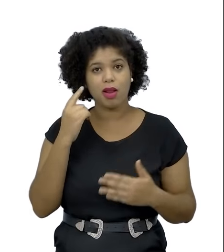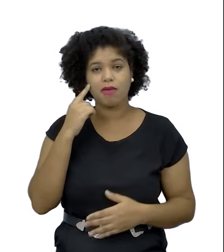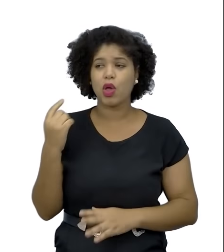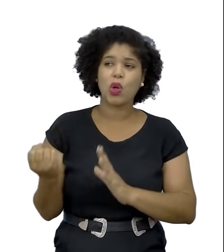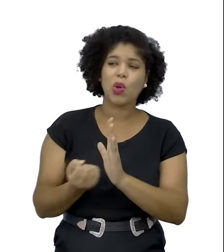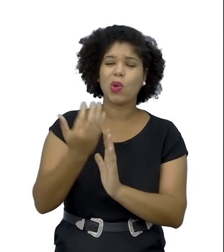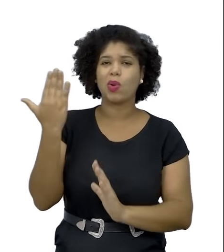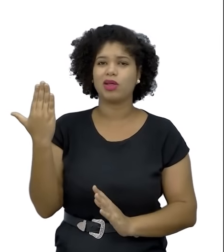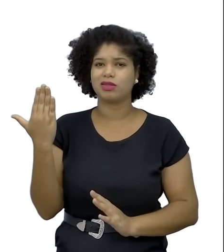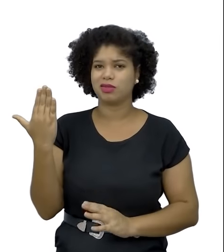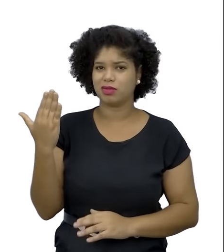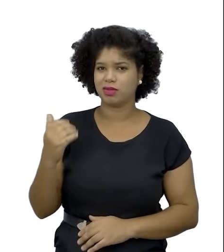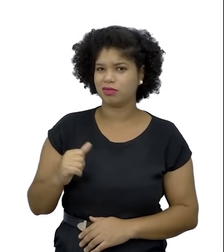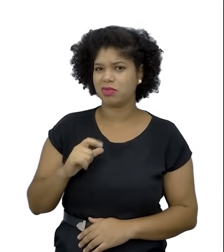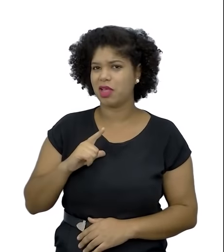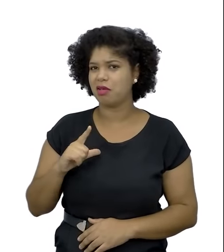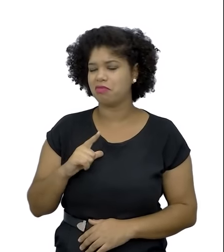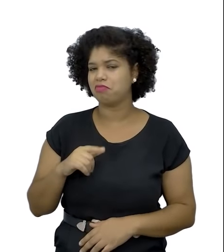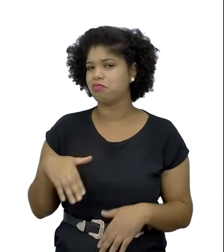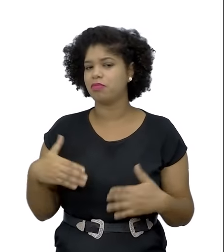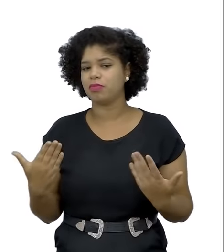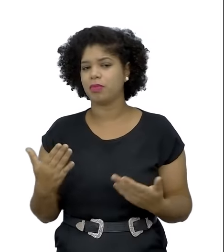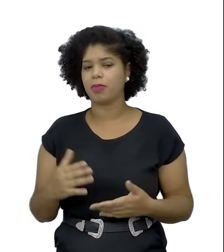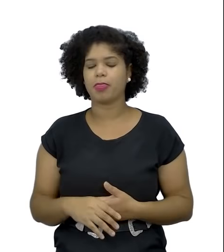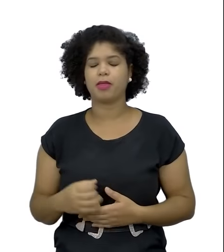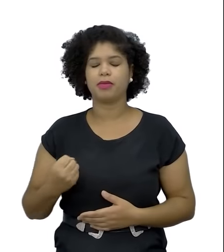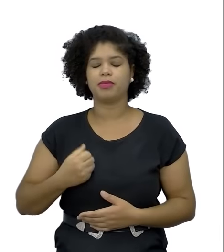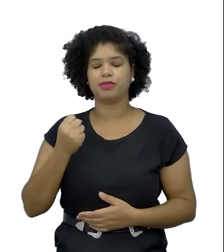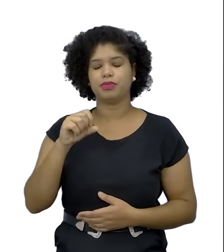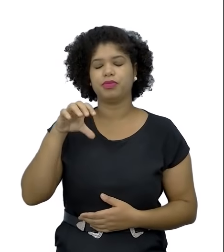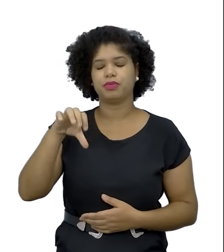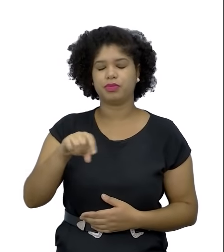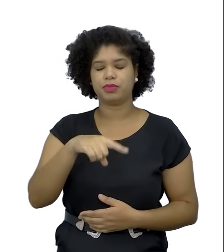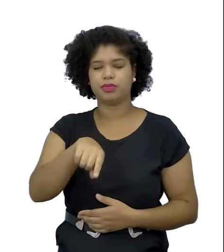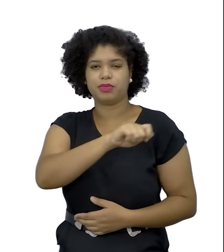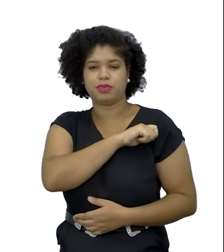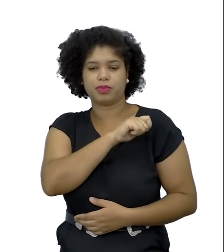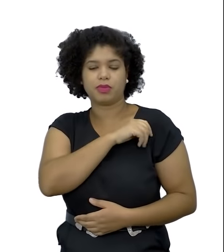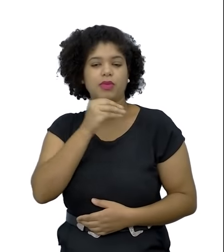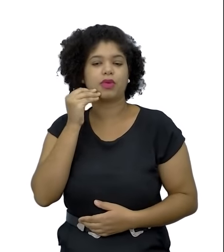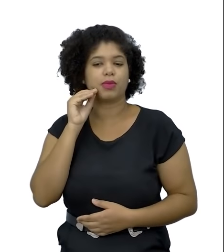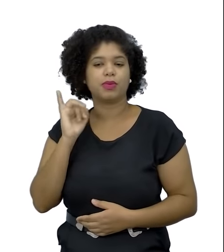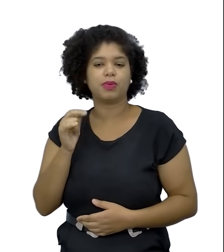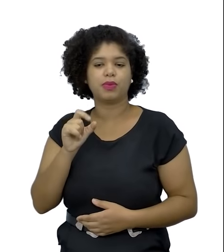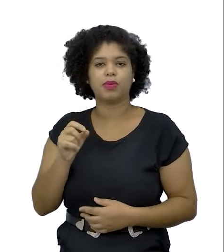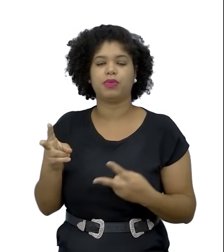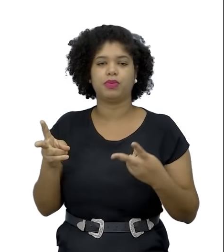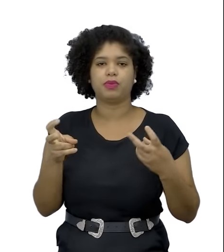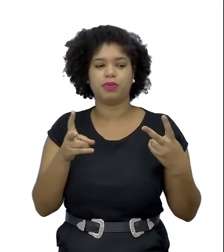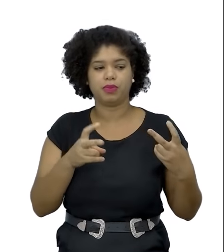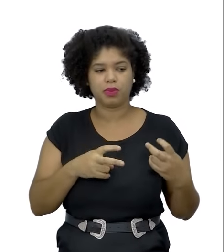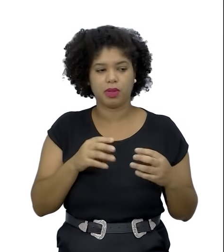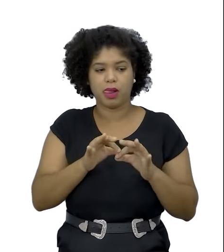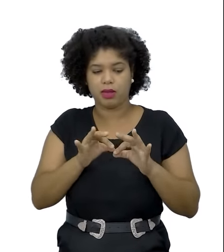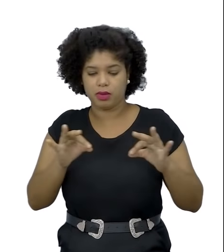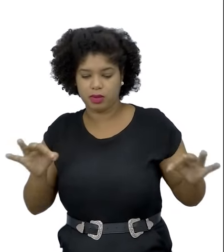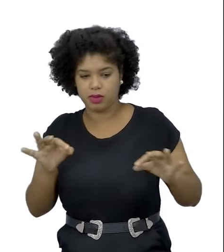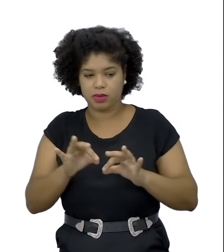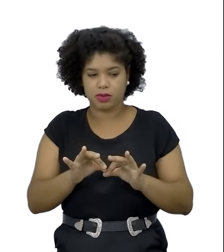tem menos. Nas aulas 8 e 9, os estudantes terão a oportunidade de observar